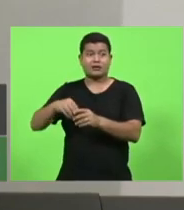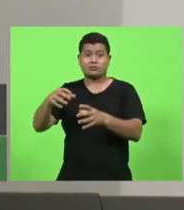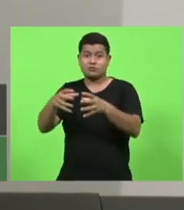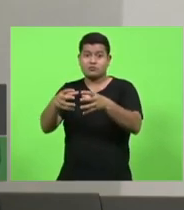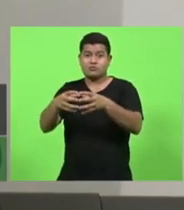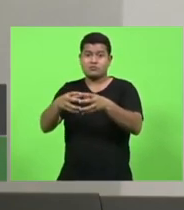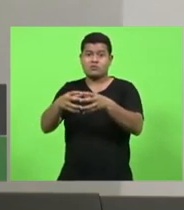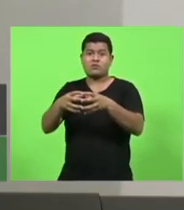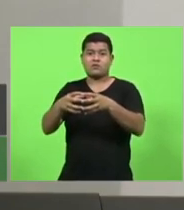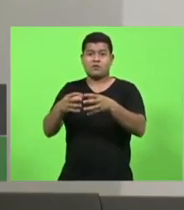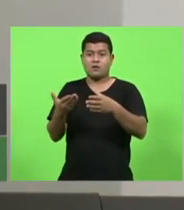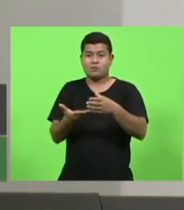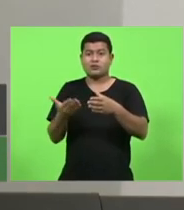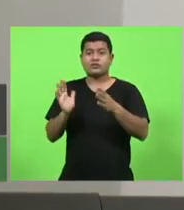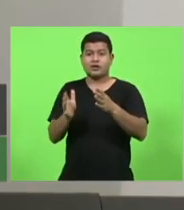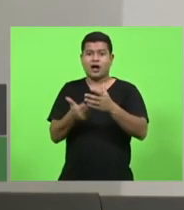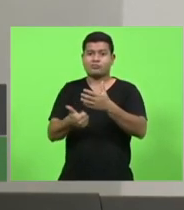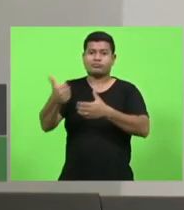uma maneira objetiva,